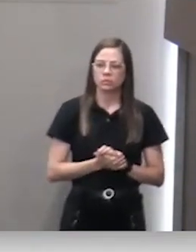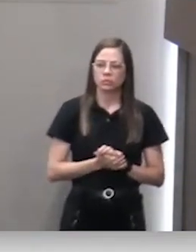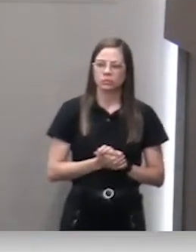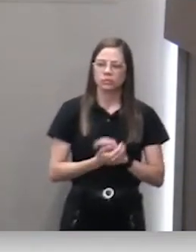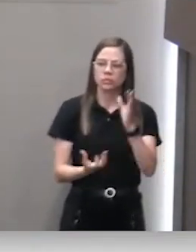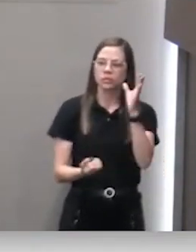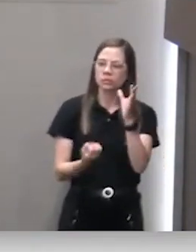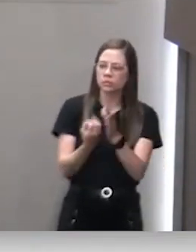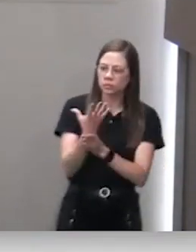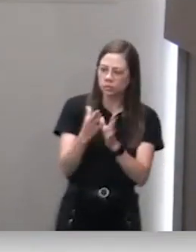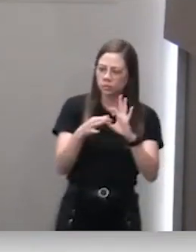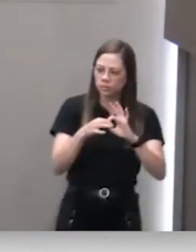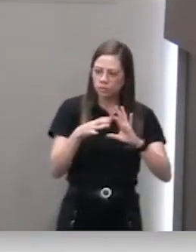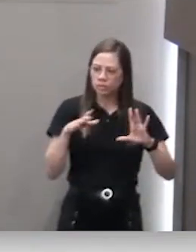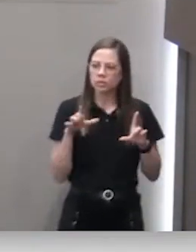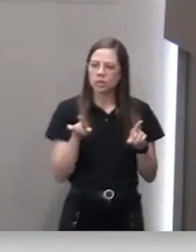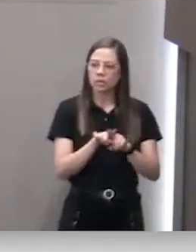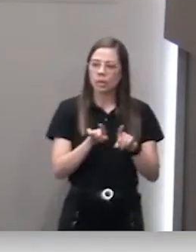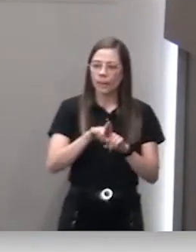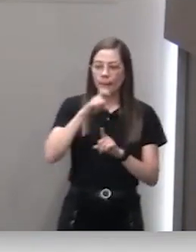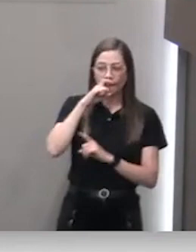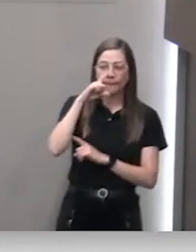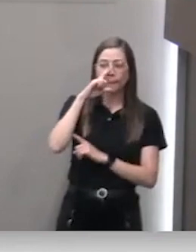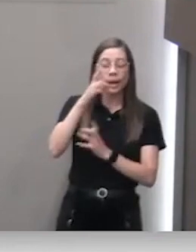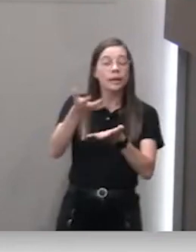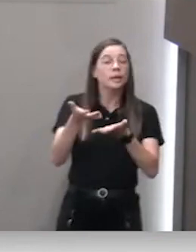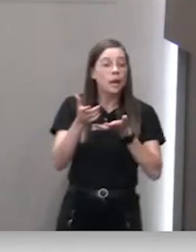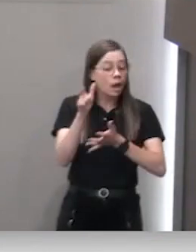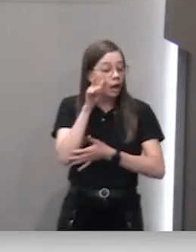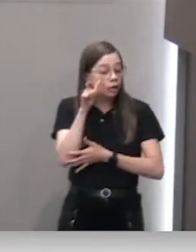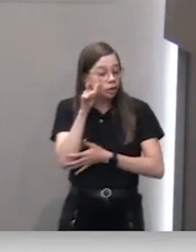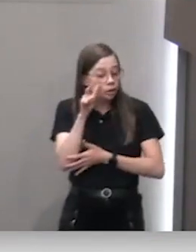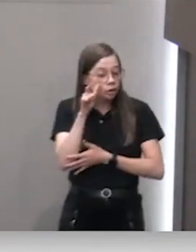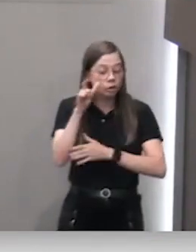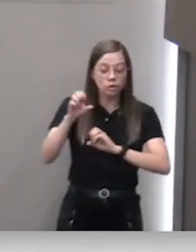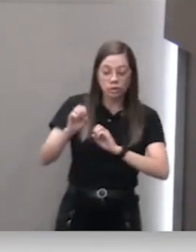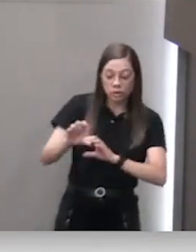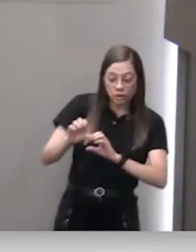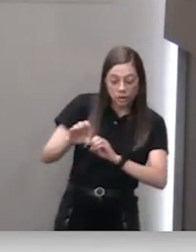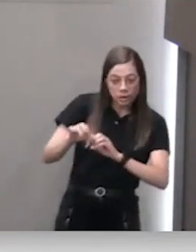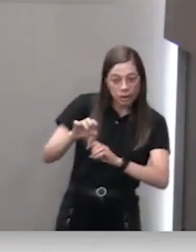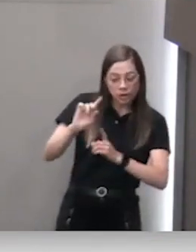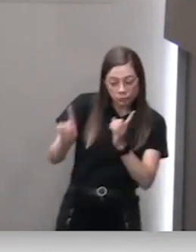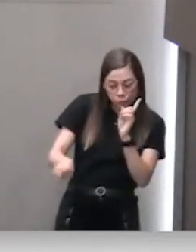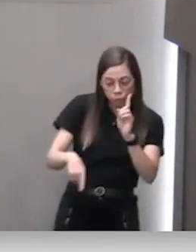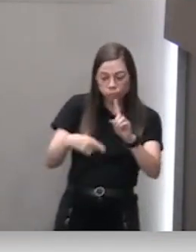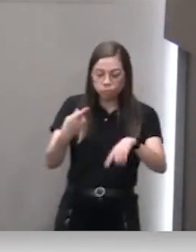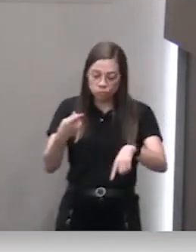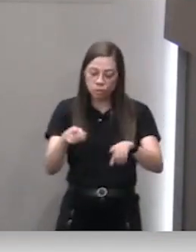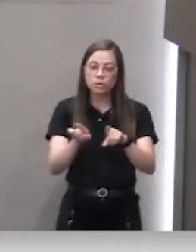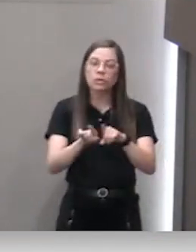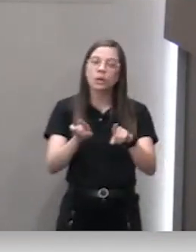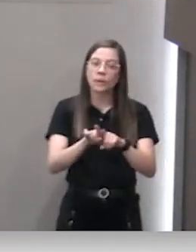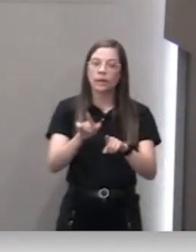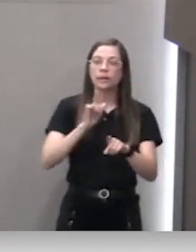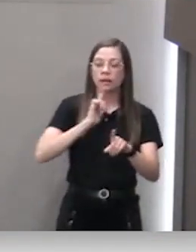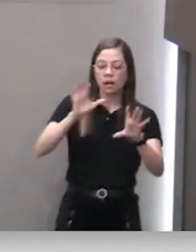Constituição Federal, os pais têm o dever de assistir, criar e educar os filhos. Se é dever, tem a